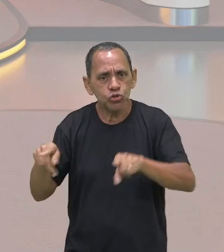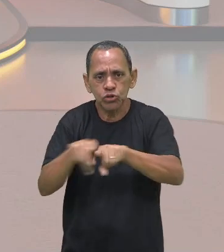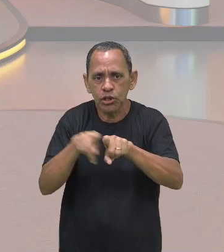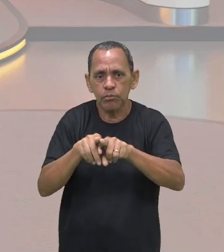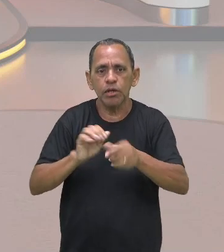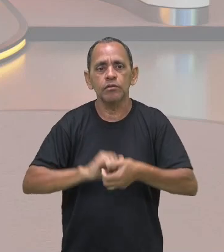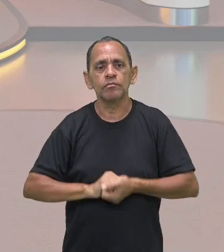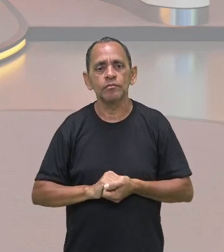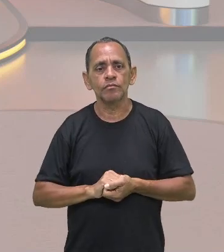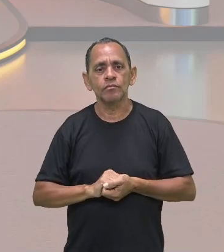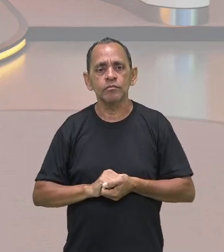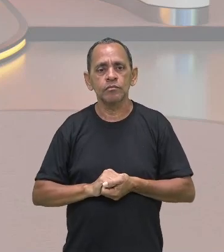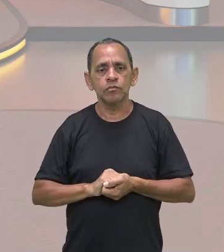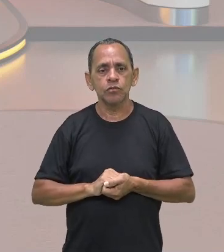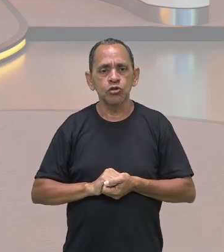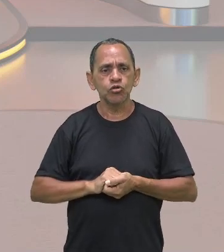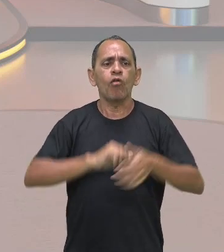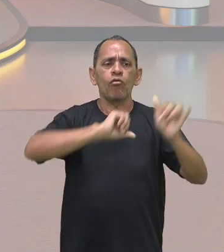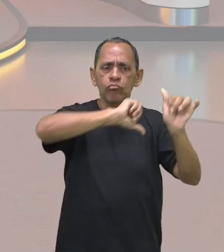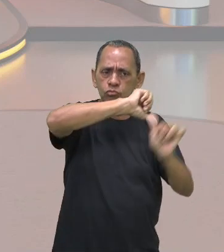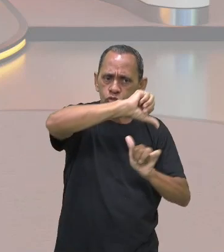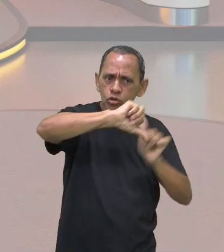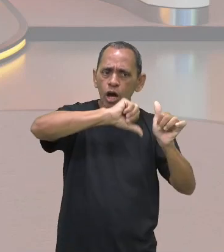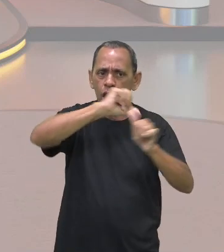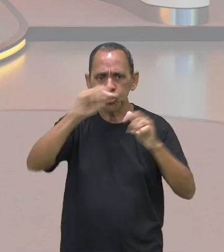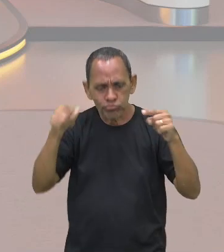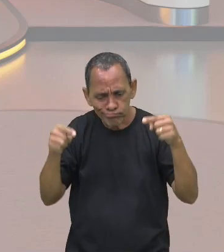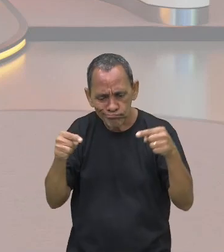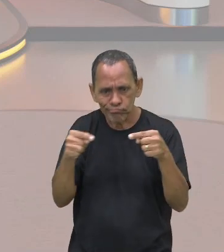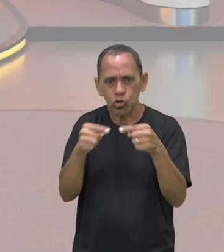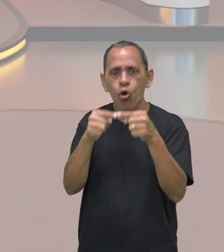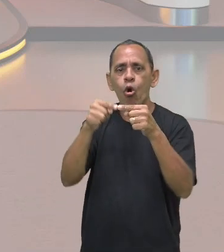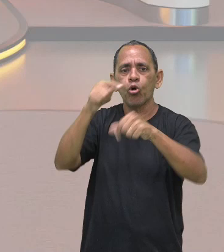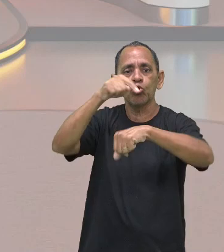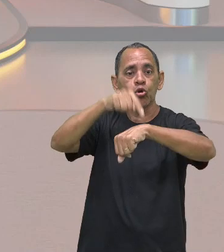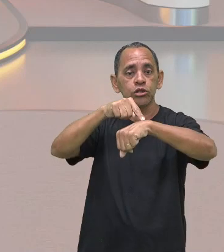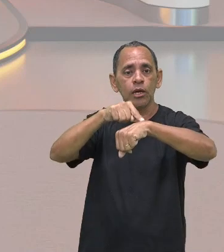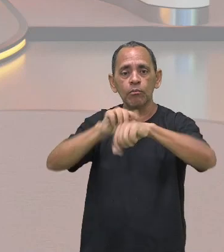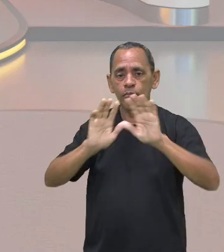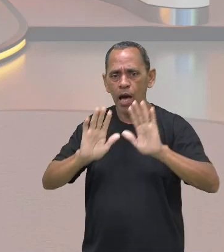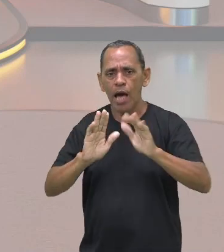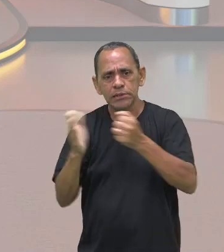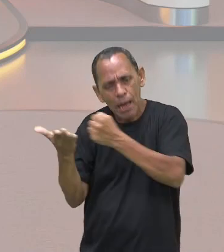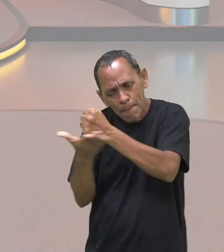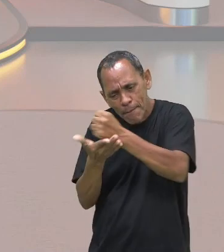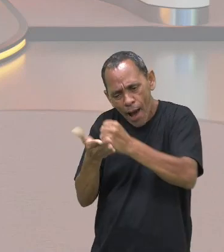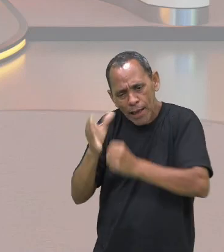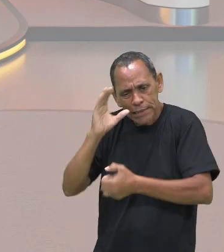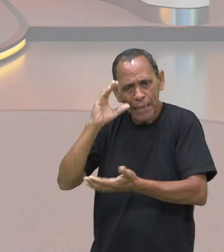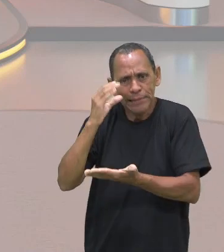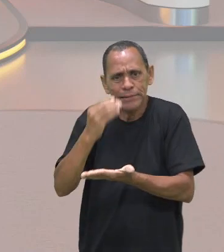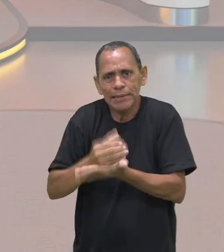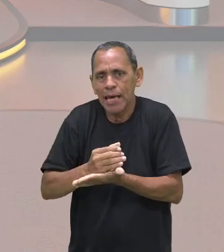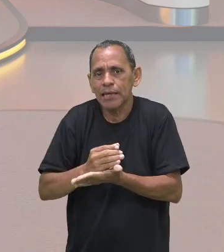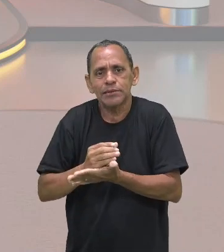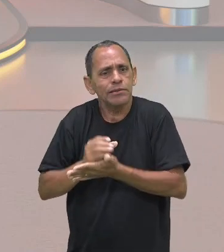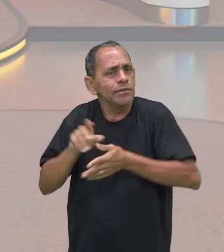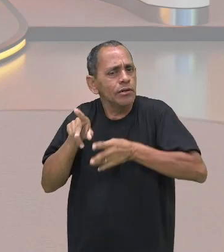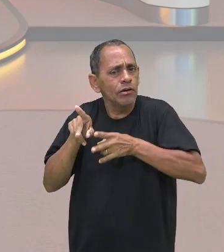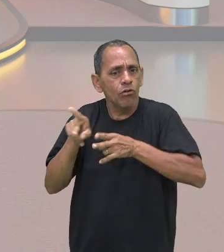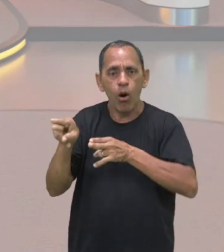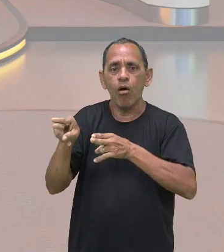só foi se modificando de acordo com os tempos, mas a base, a tese é a